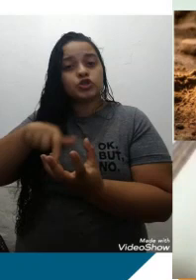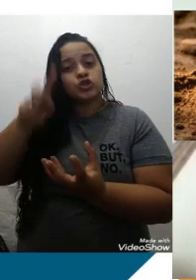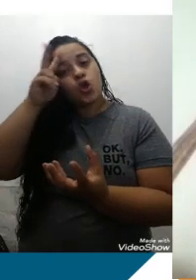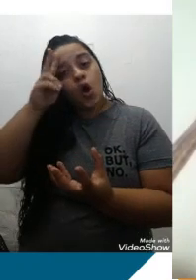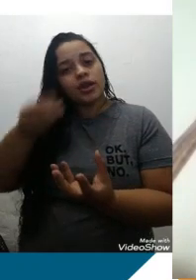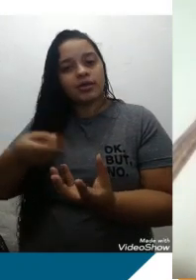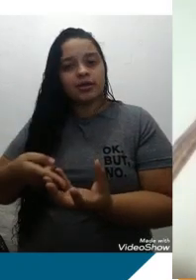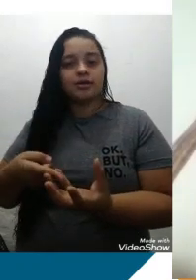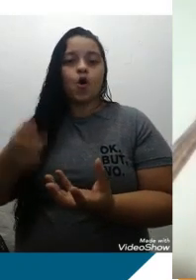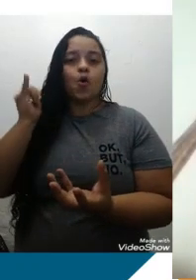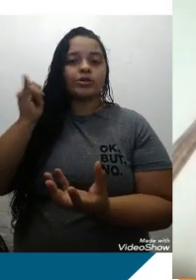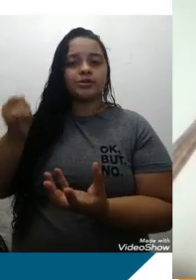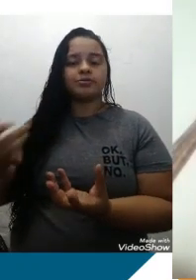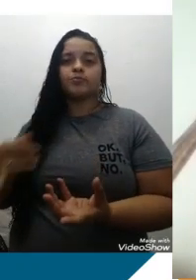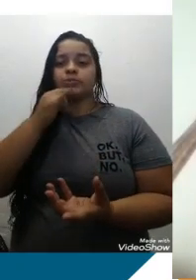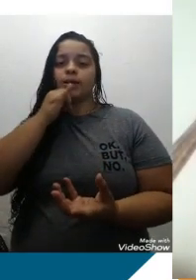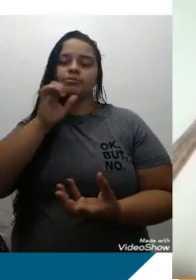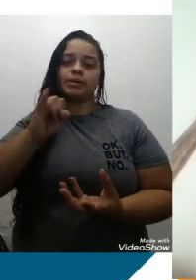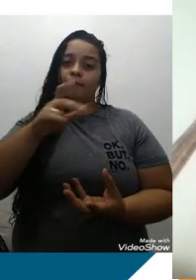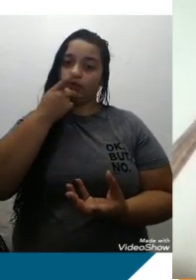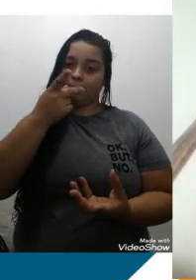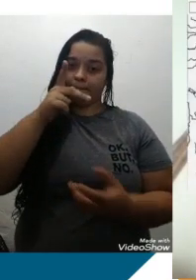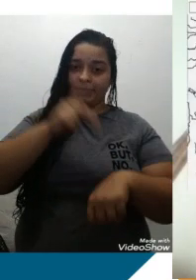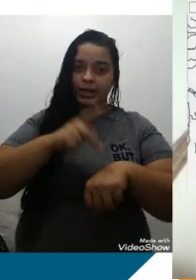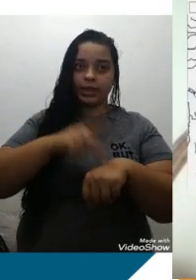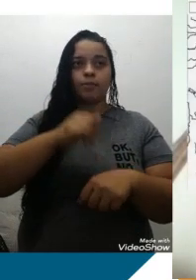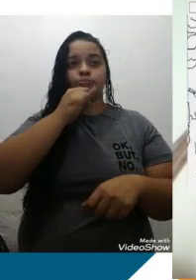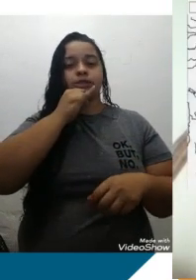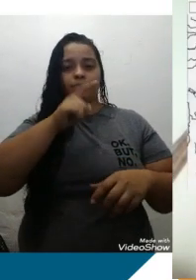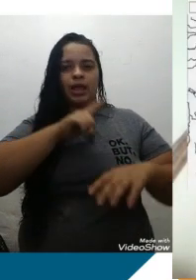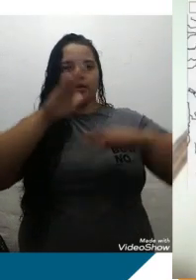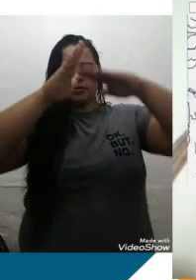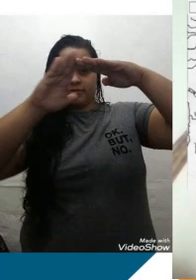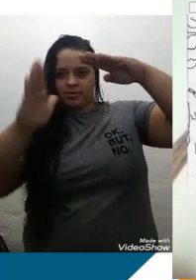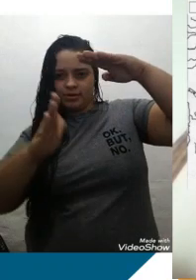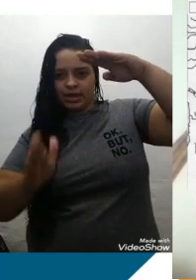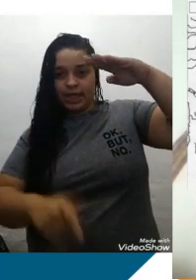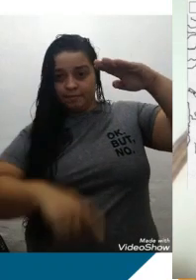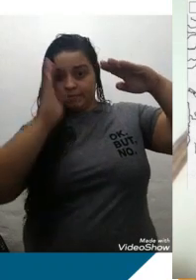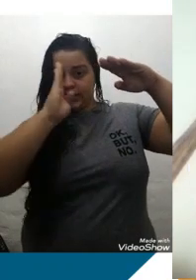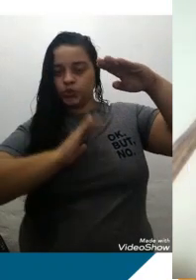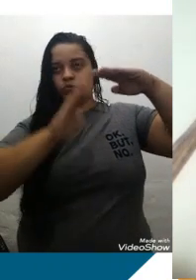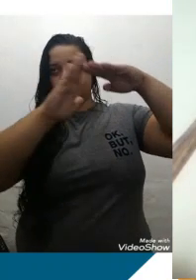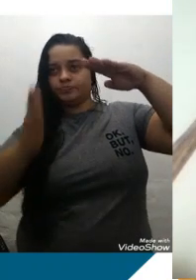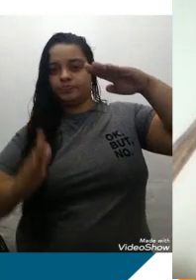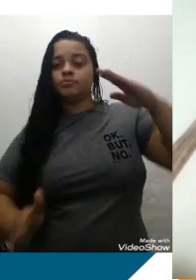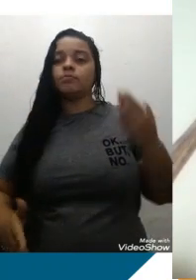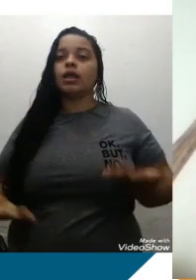caso de materiais como a pedra, porque se a gente pega, por exemplo, os povos do litoral do que hoje em dia é o Brasil, boa